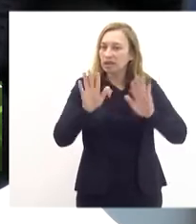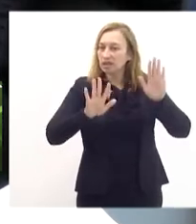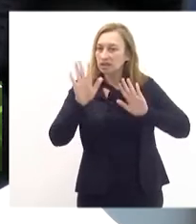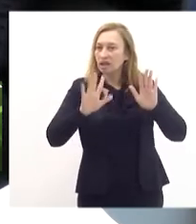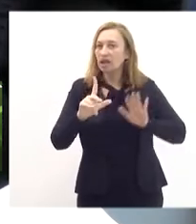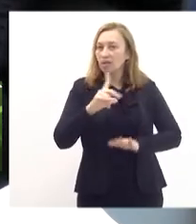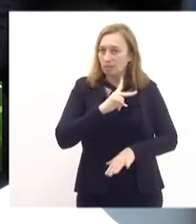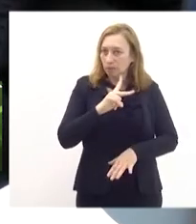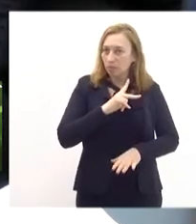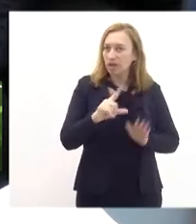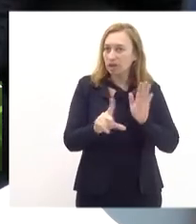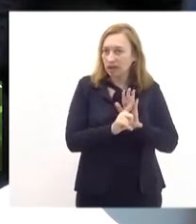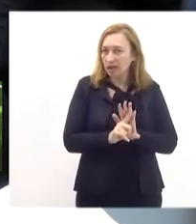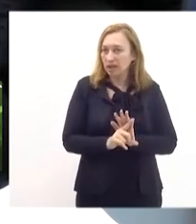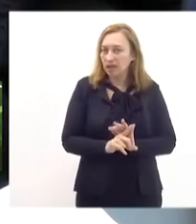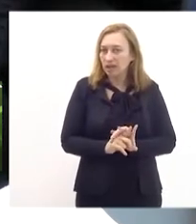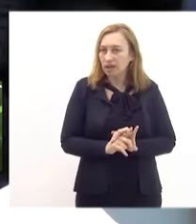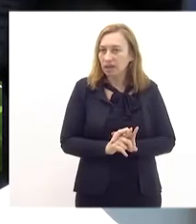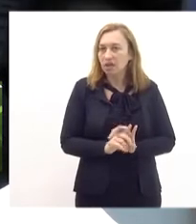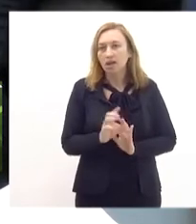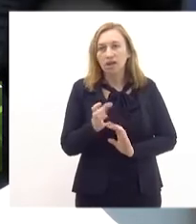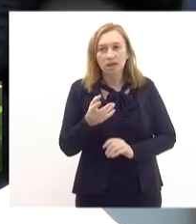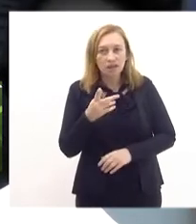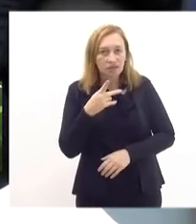lei... Só queria citar